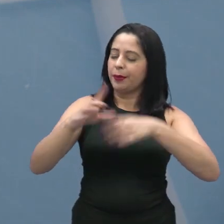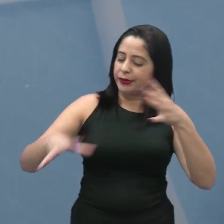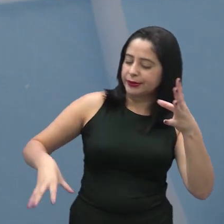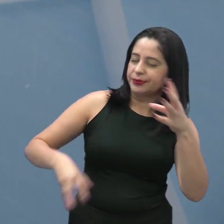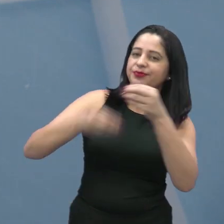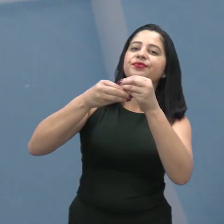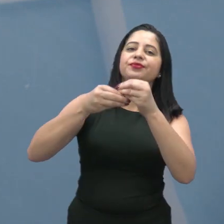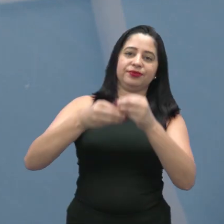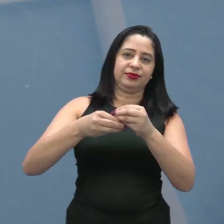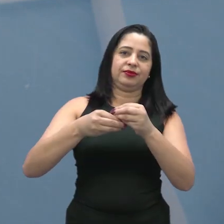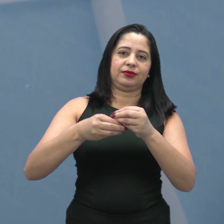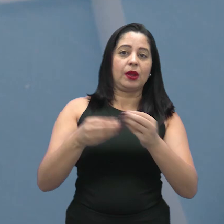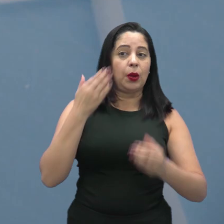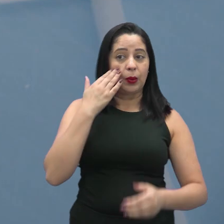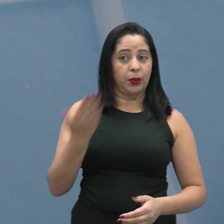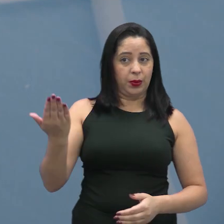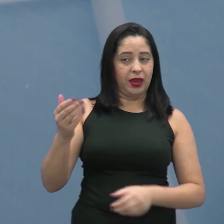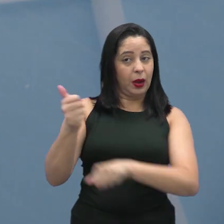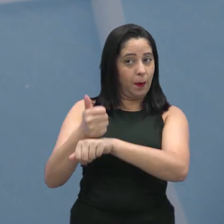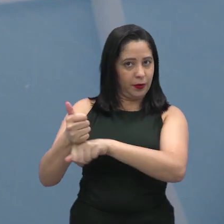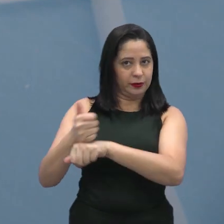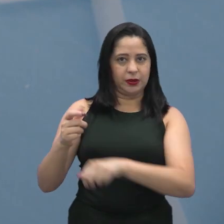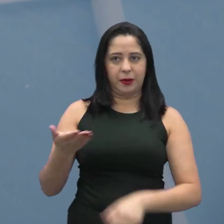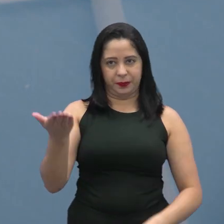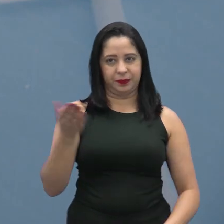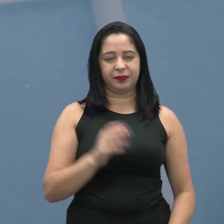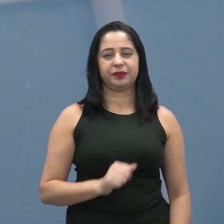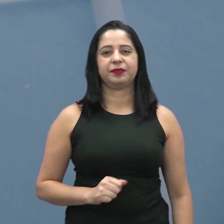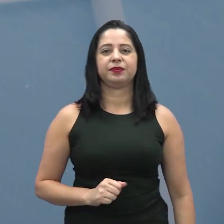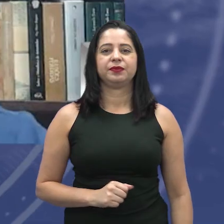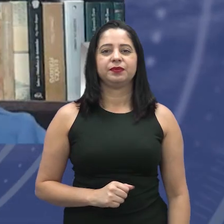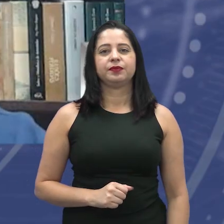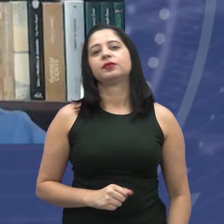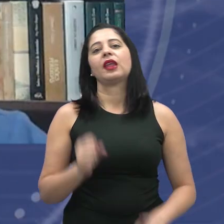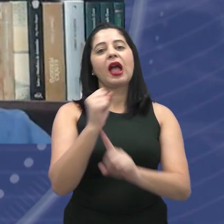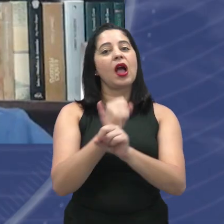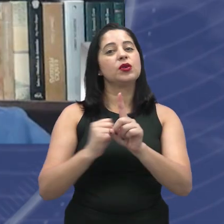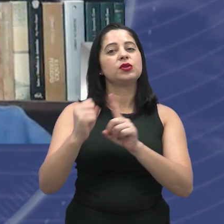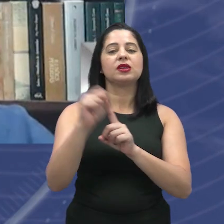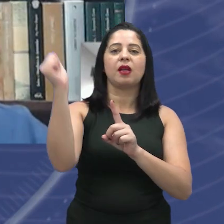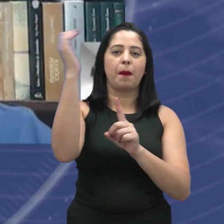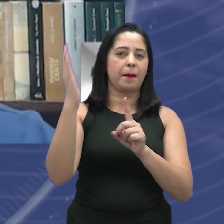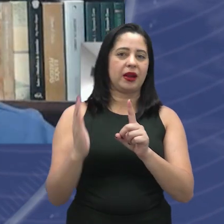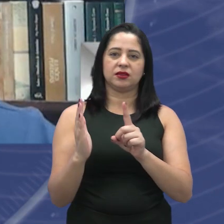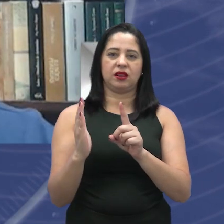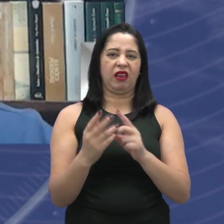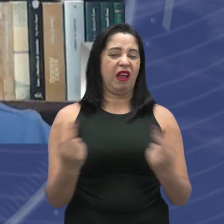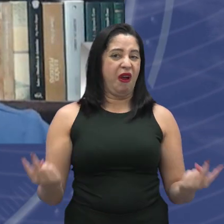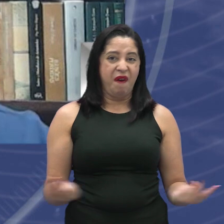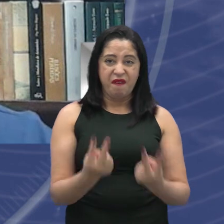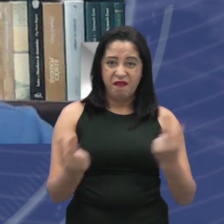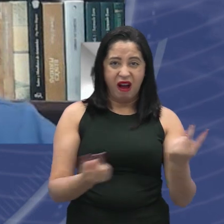e repercute aqui com o Edson querido também. Vamos conferir. A sociedade brasileira não valoriza